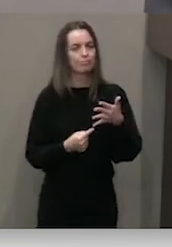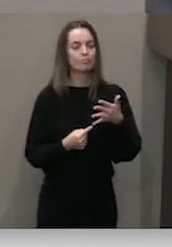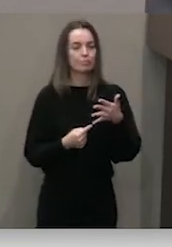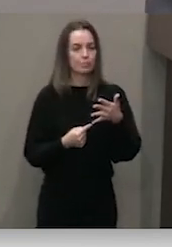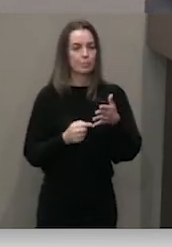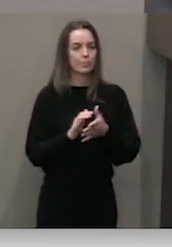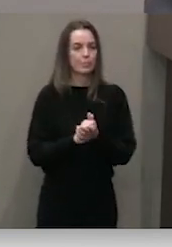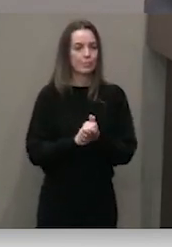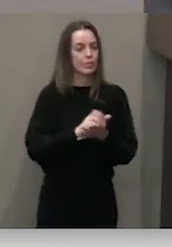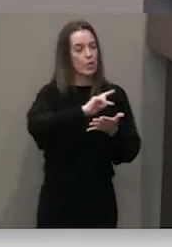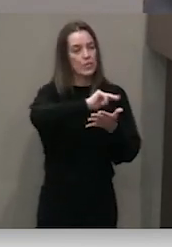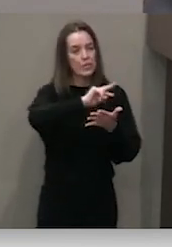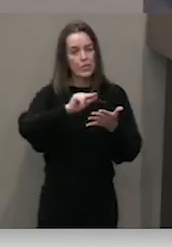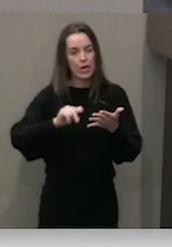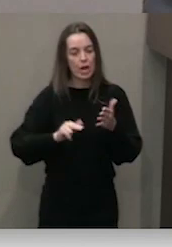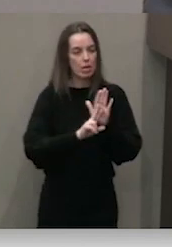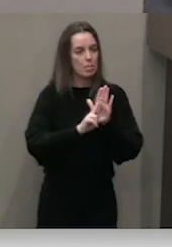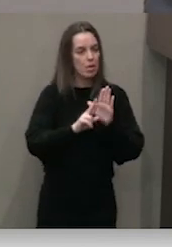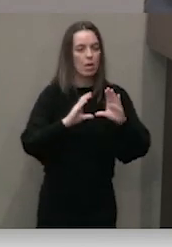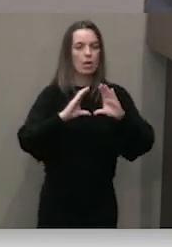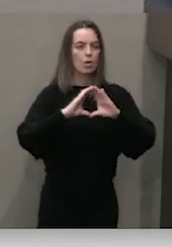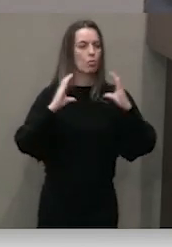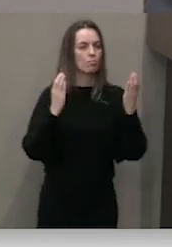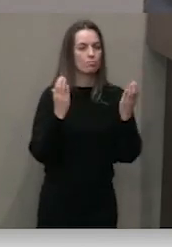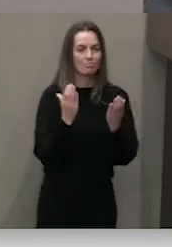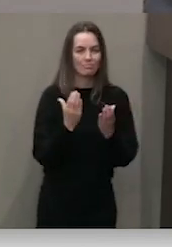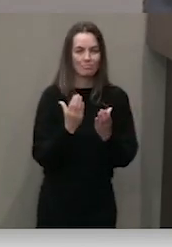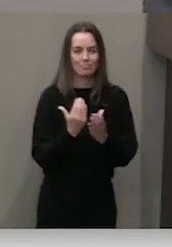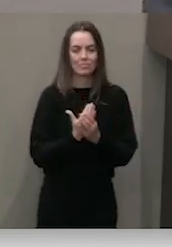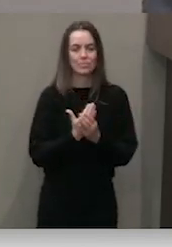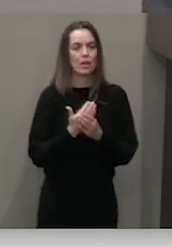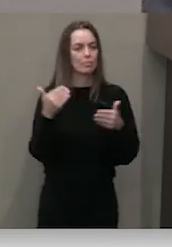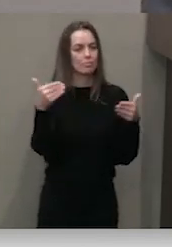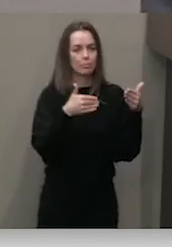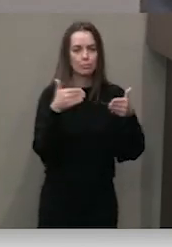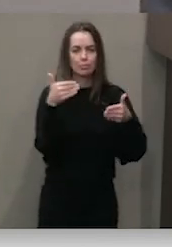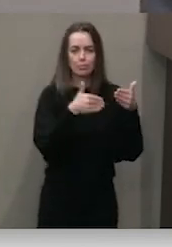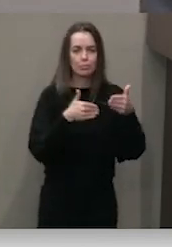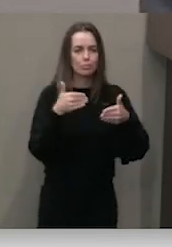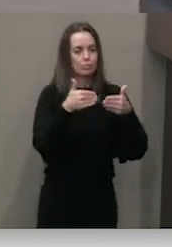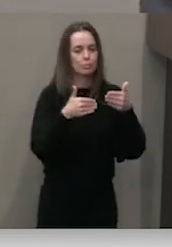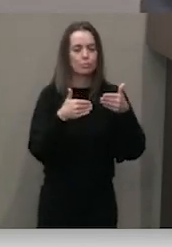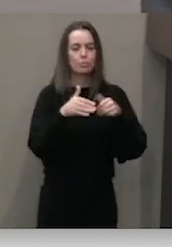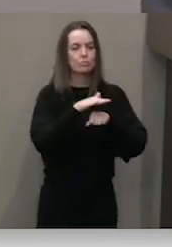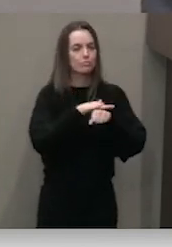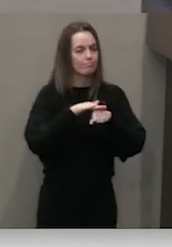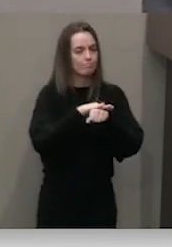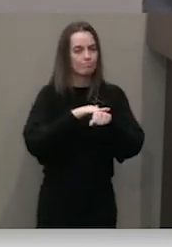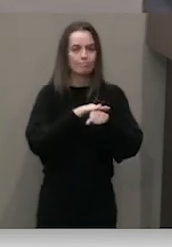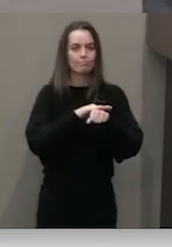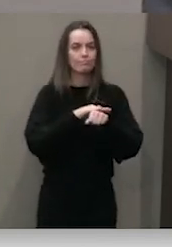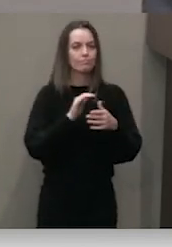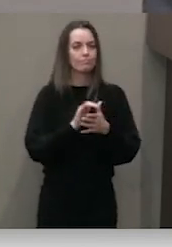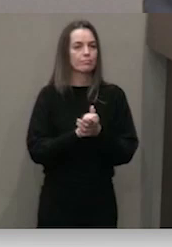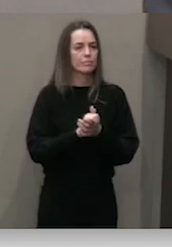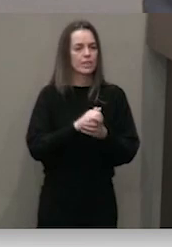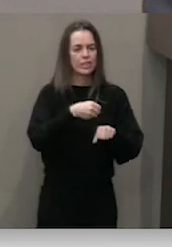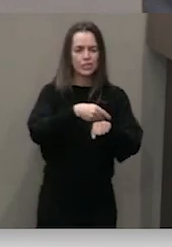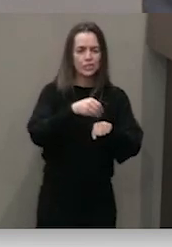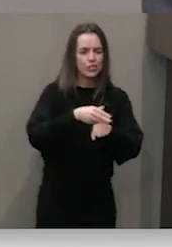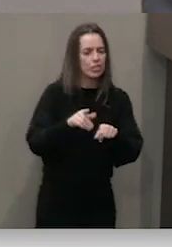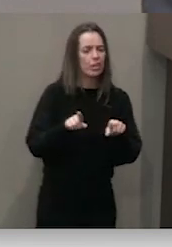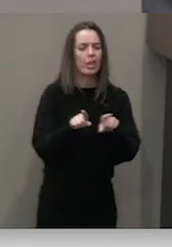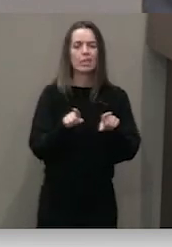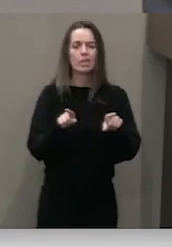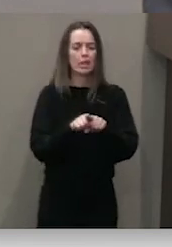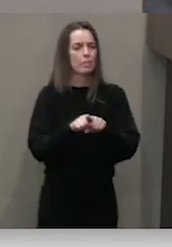assim, muitas representações de toda a comunidade, todas as comunidades de Passo Fundo, tendo a possibilidade de eleger e indicar os seus delegados.